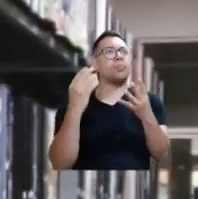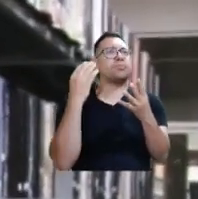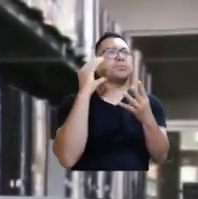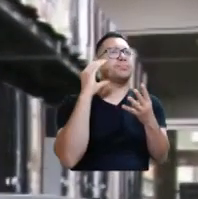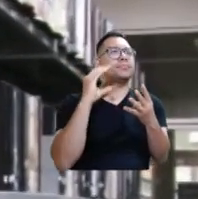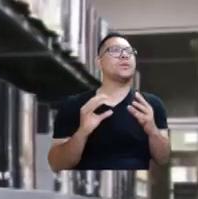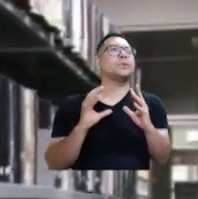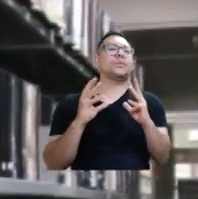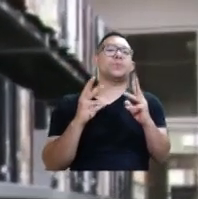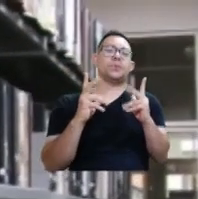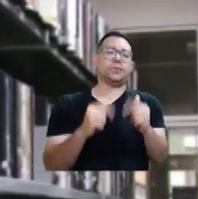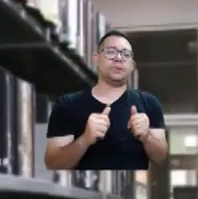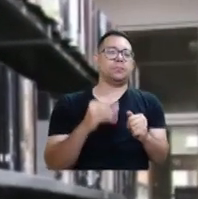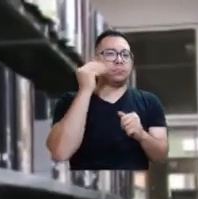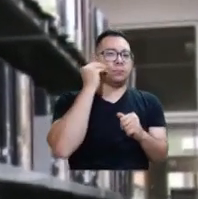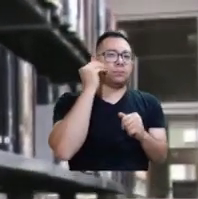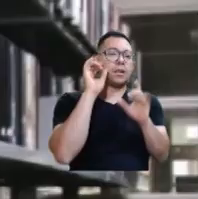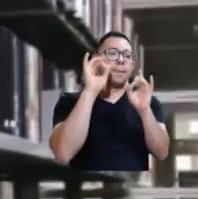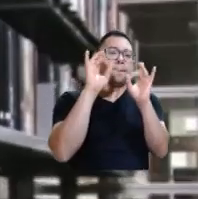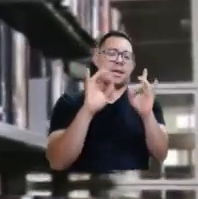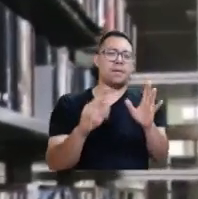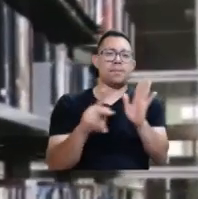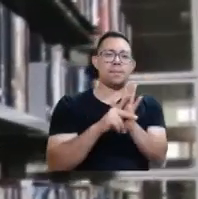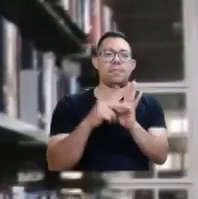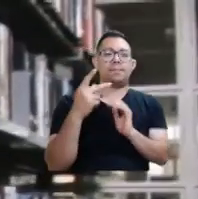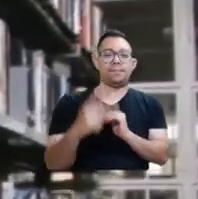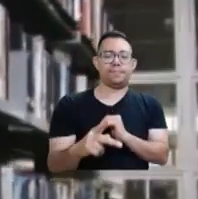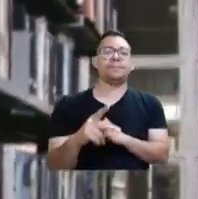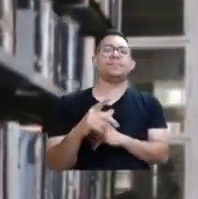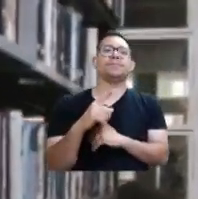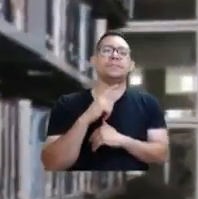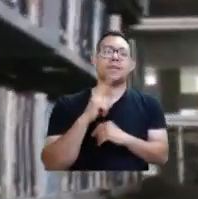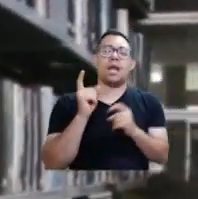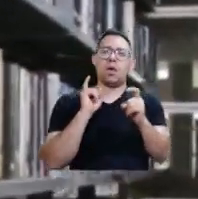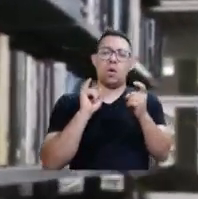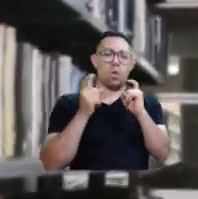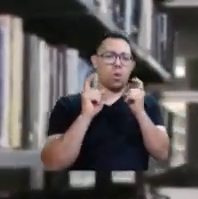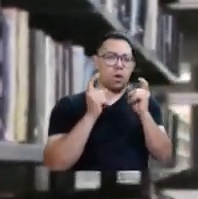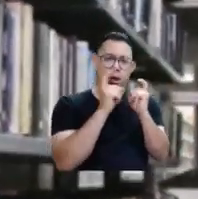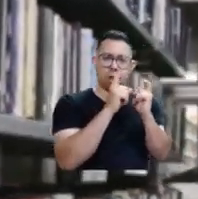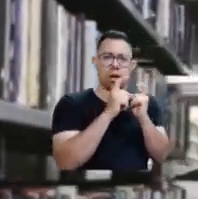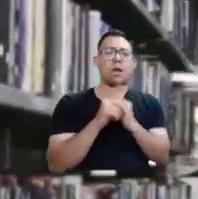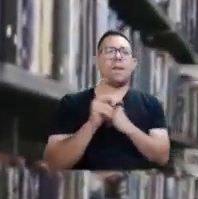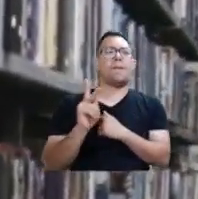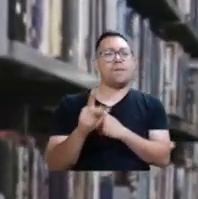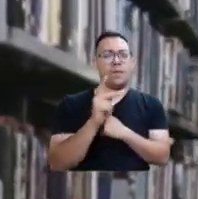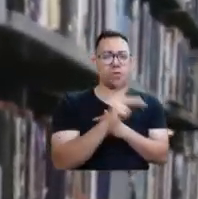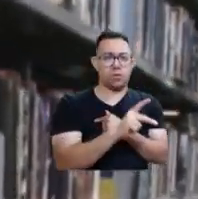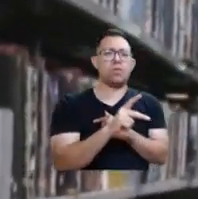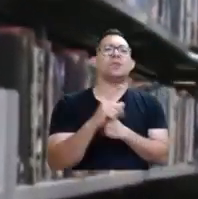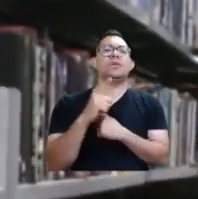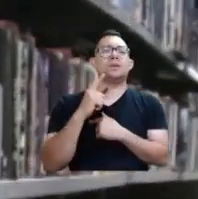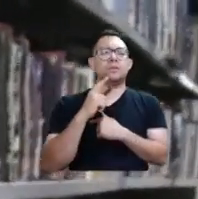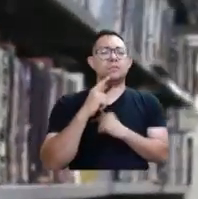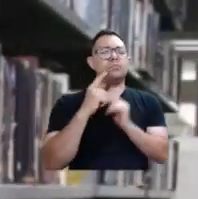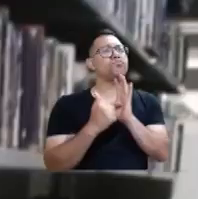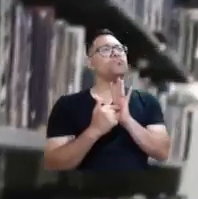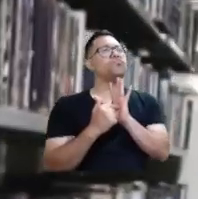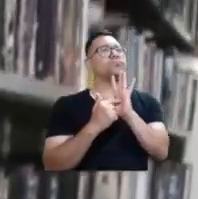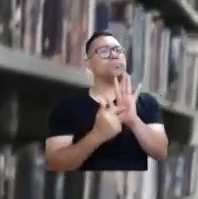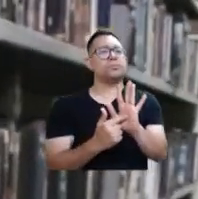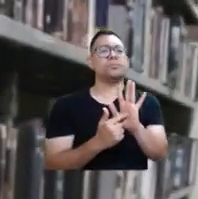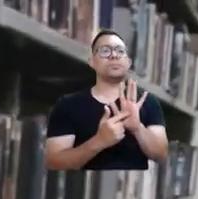acervo da Gramofone num acervo especial da biblioteca da Unesp. Foram algumas reuniões entre o professor Murilo, que